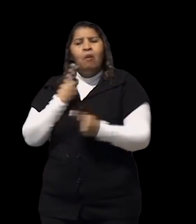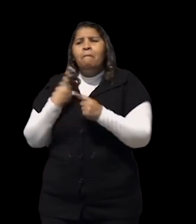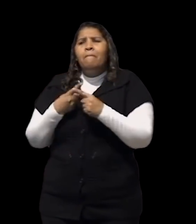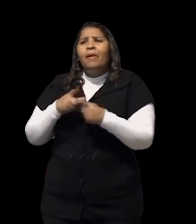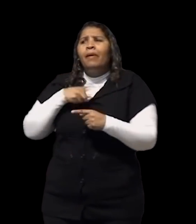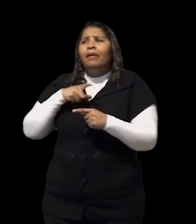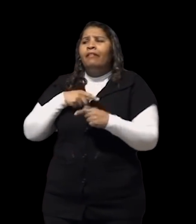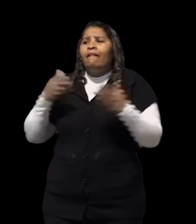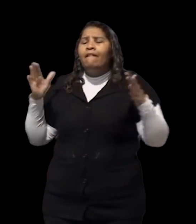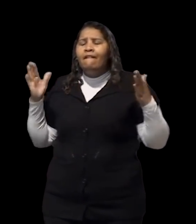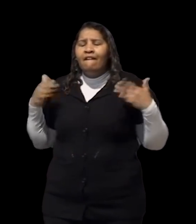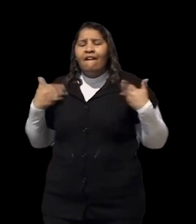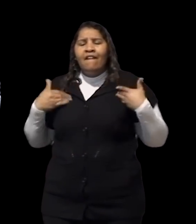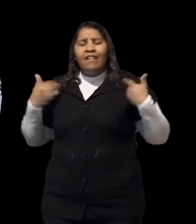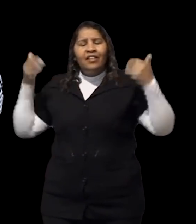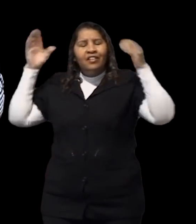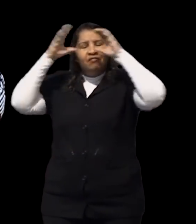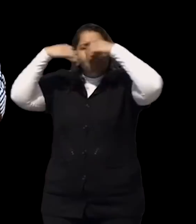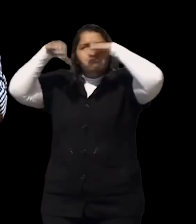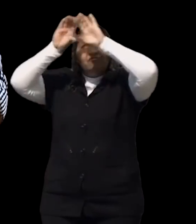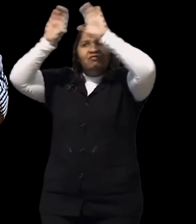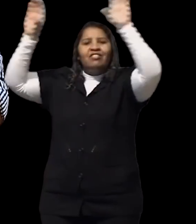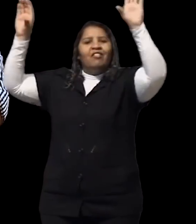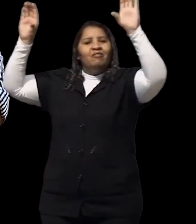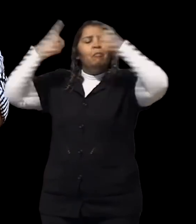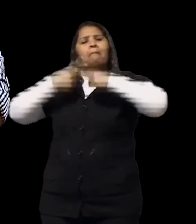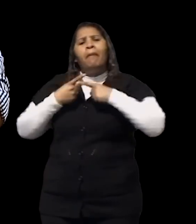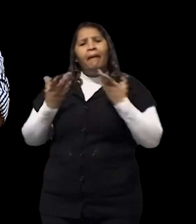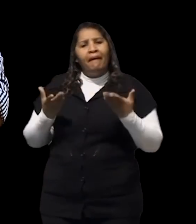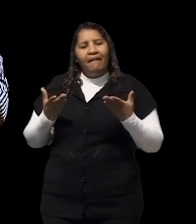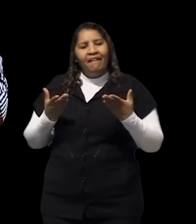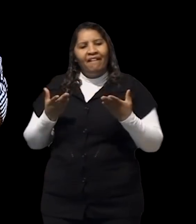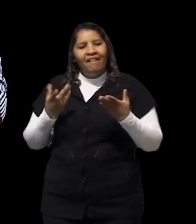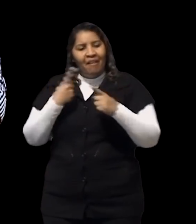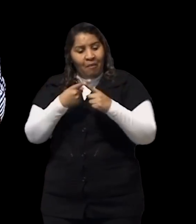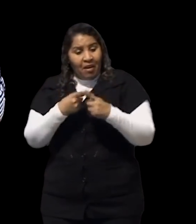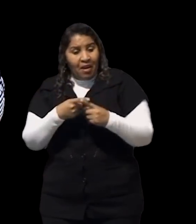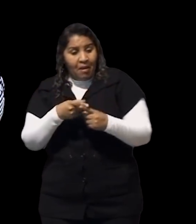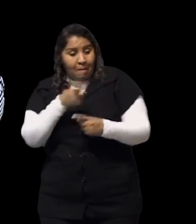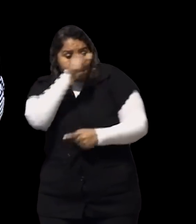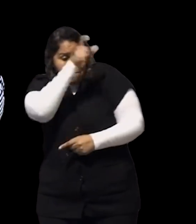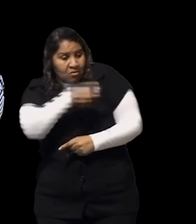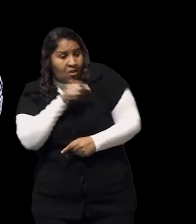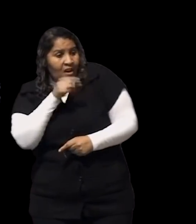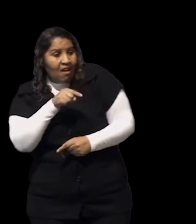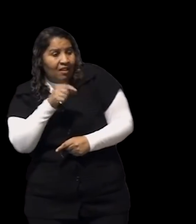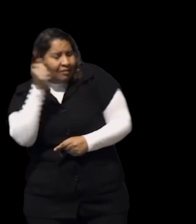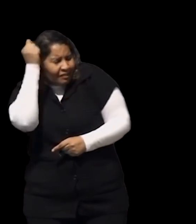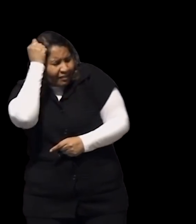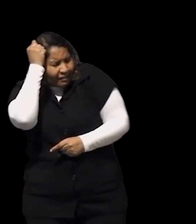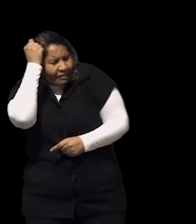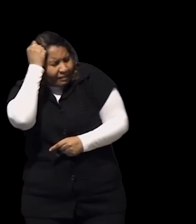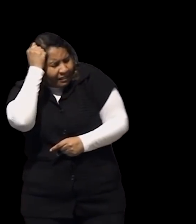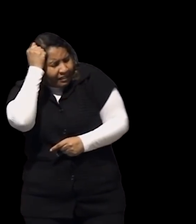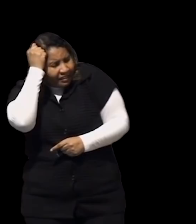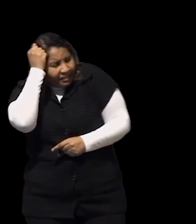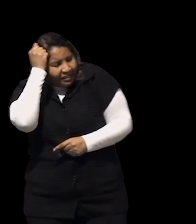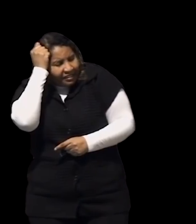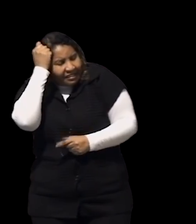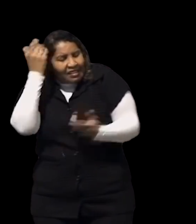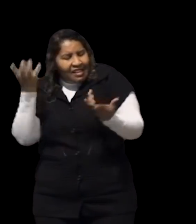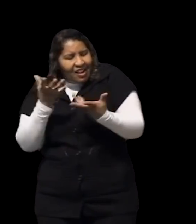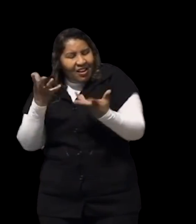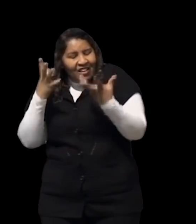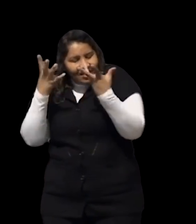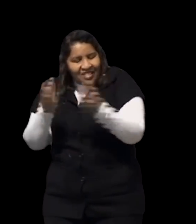esse isso dois filhos são dois filhos que têm identidades trocadas quando nós falamos falamos de